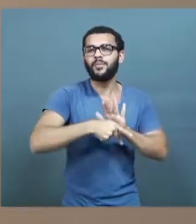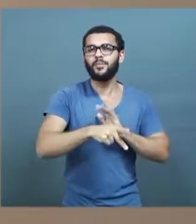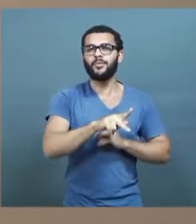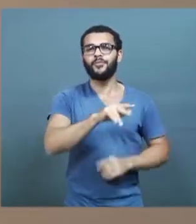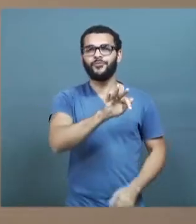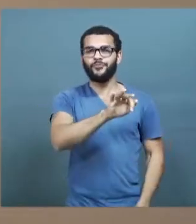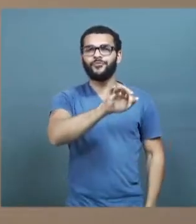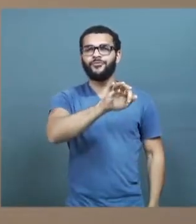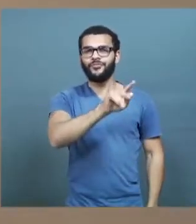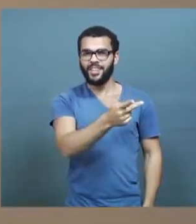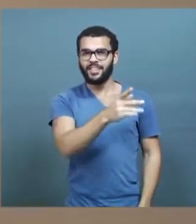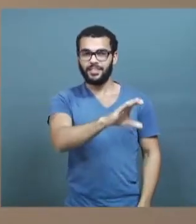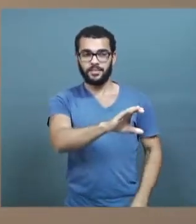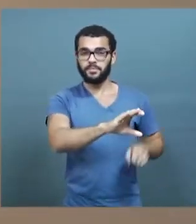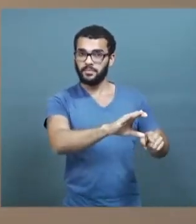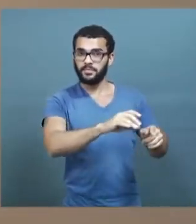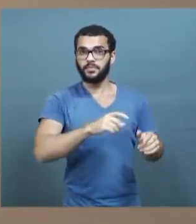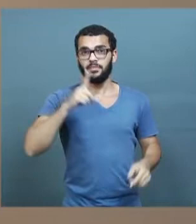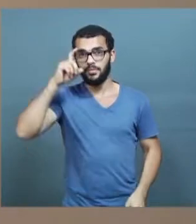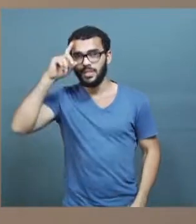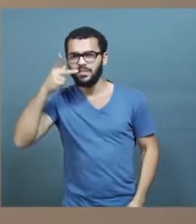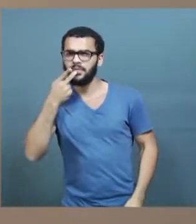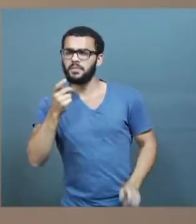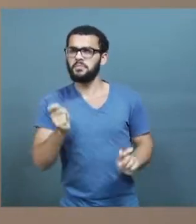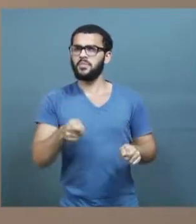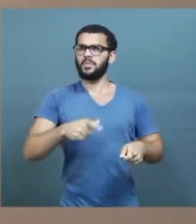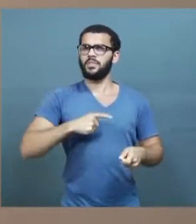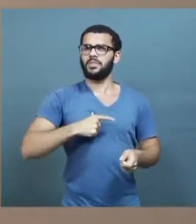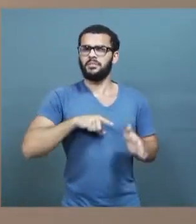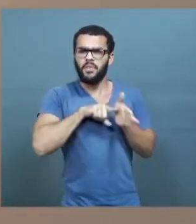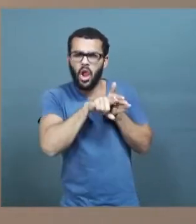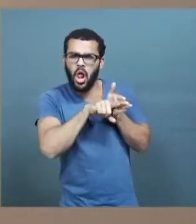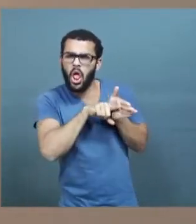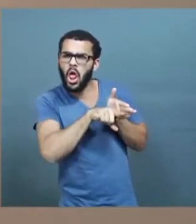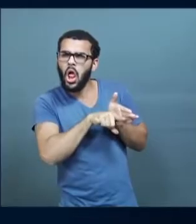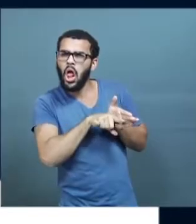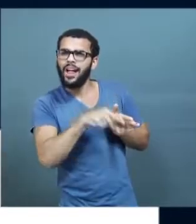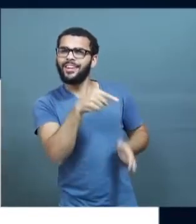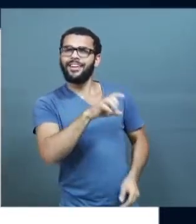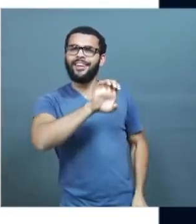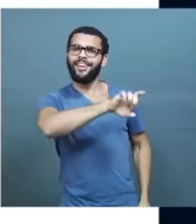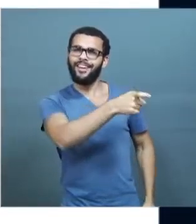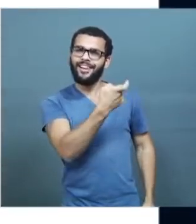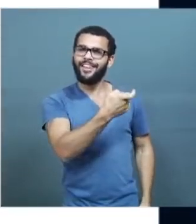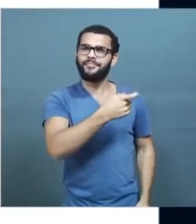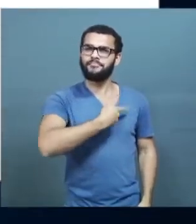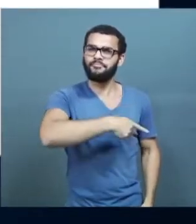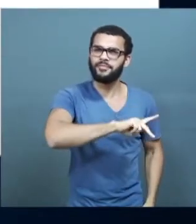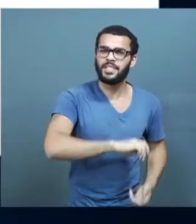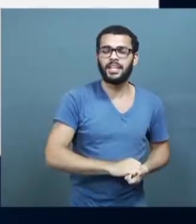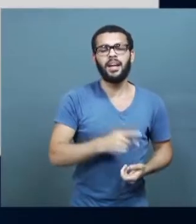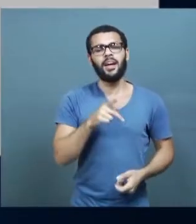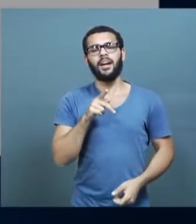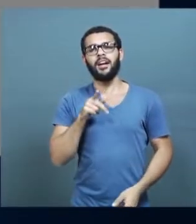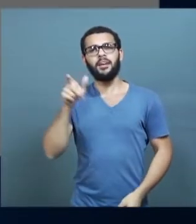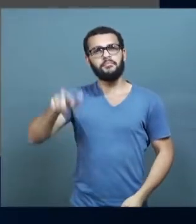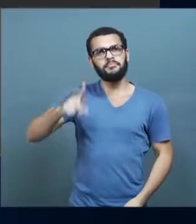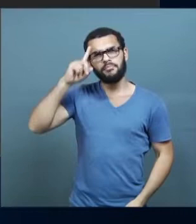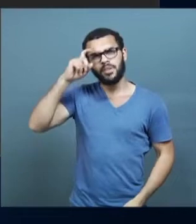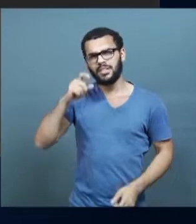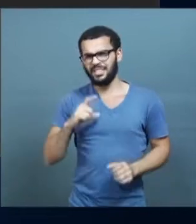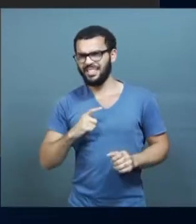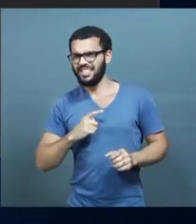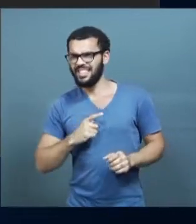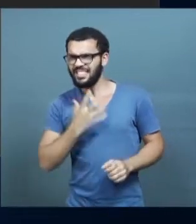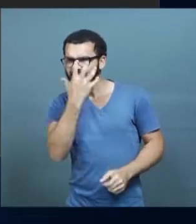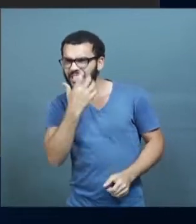Cardoso. Moro e Dallagnol discutem sobre possível investigação do ex-presidente. Moro pergunta: tem alguma coisa mesmo séria